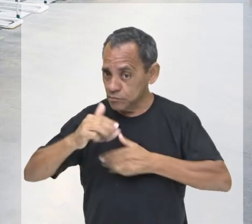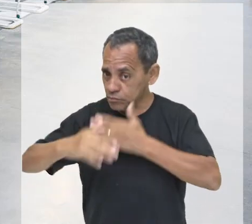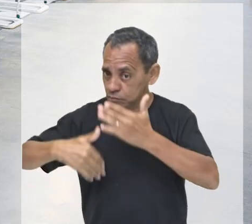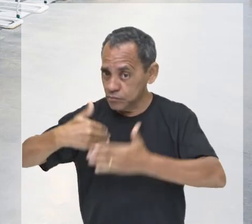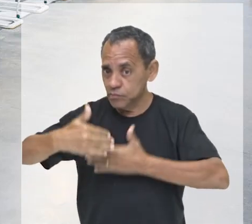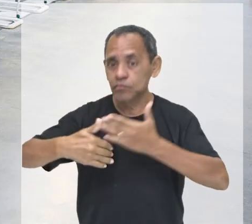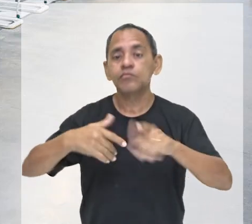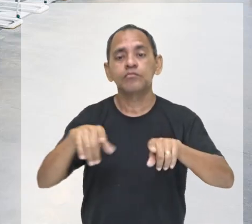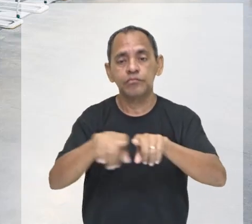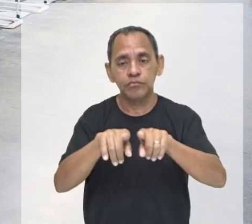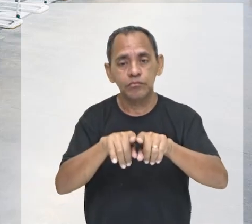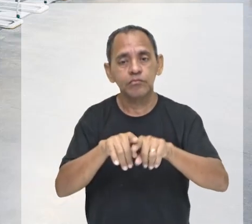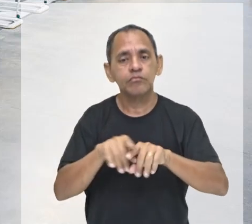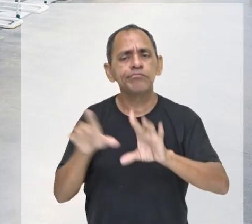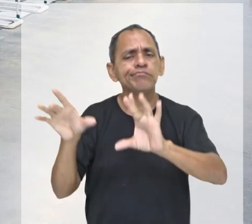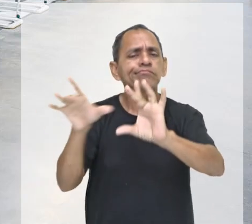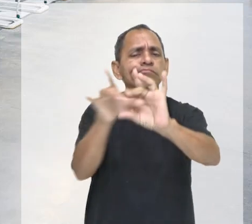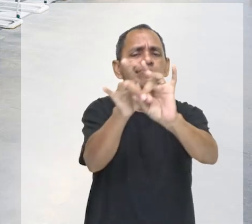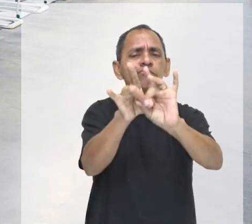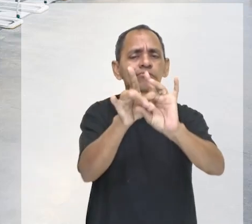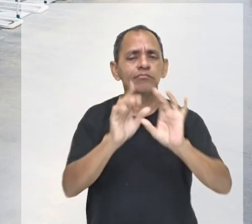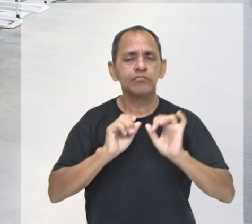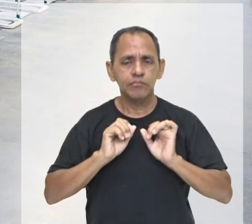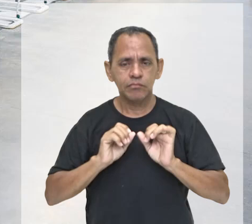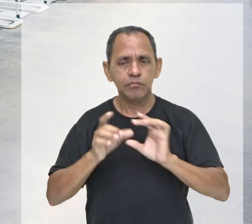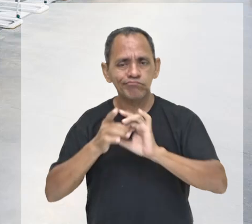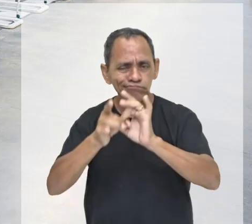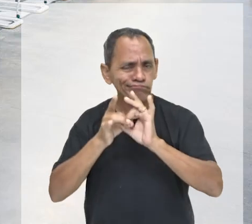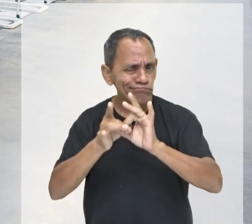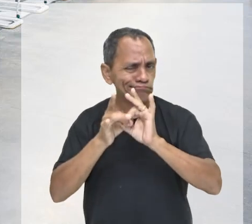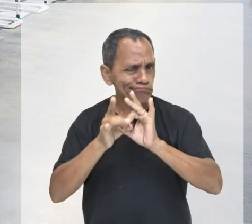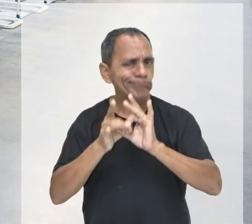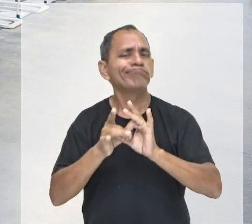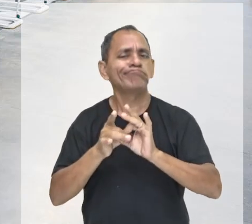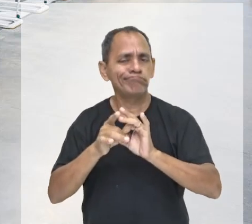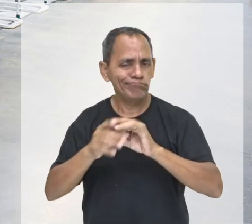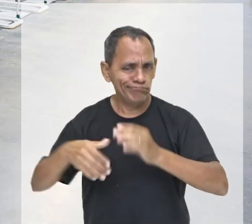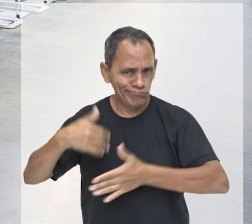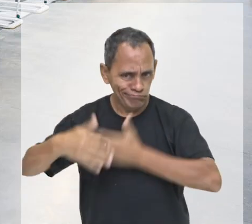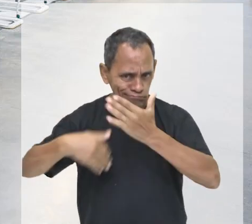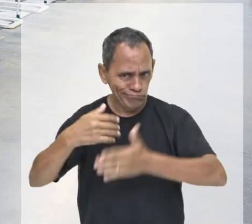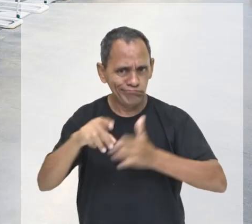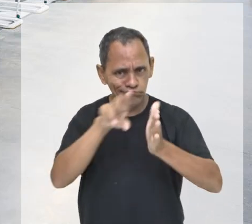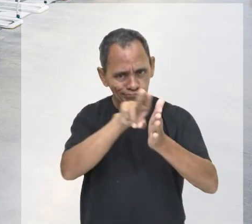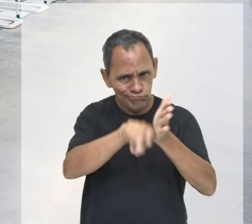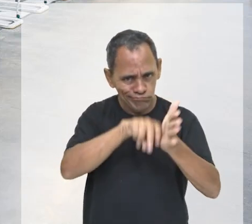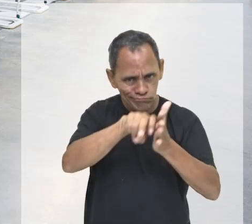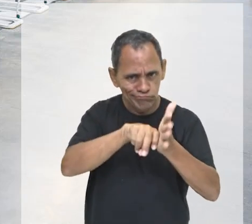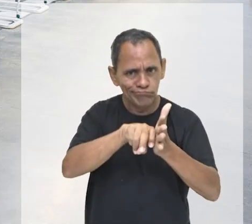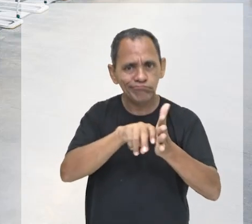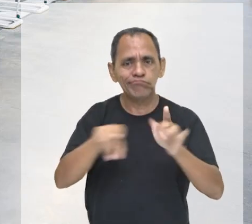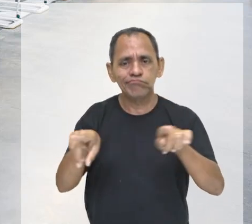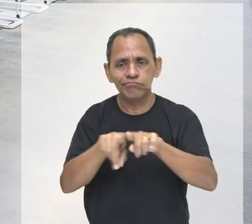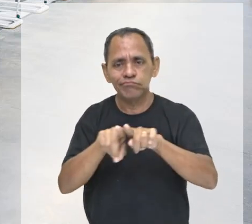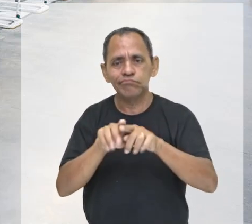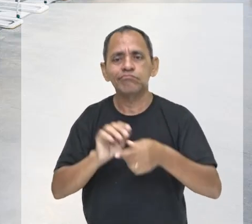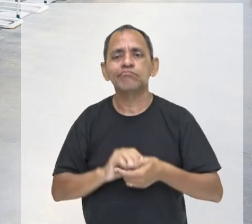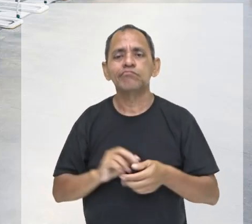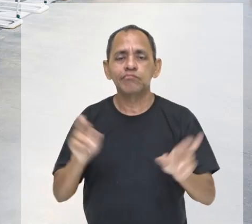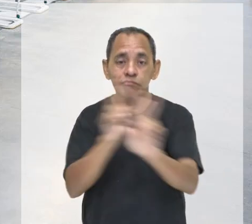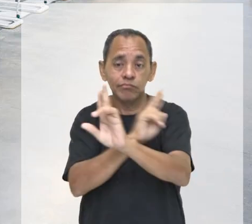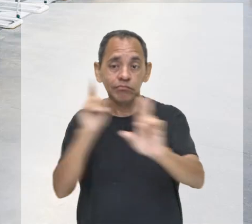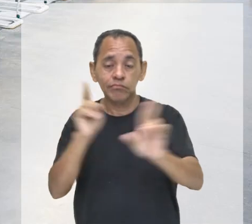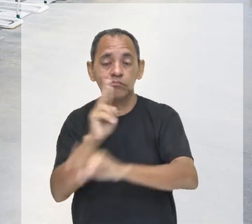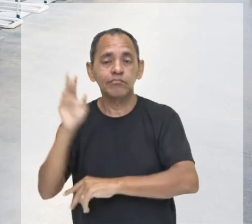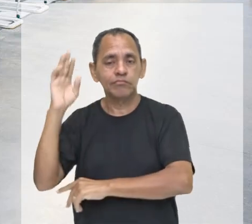desenvolvimento ligado aí ao processo da agropecuária. Mas isso também, gente, relacionado a essa biotecnologia e